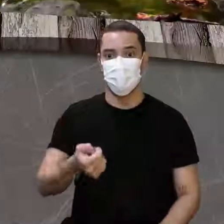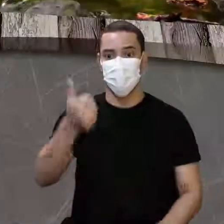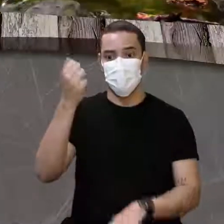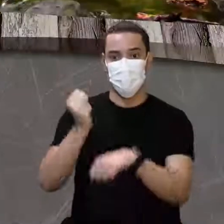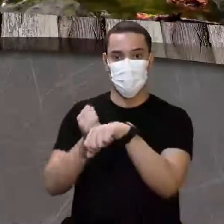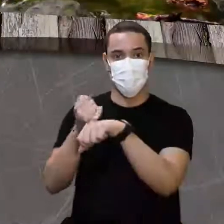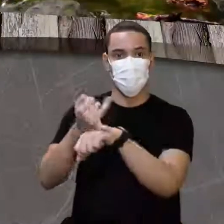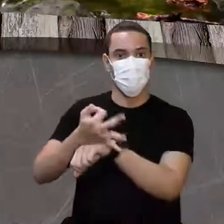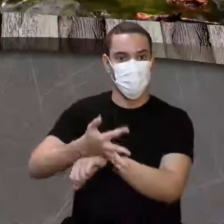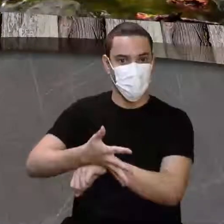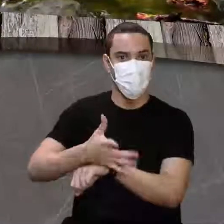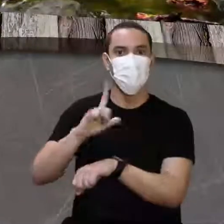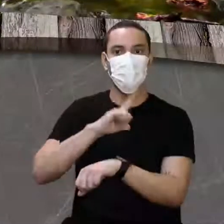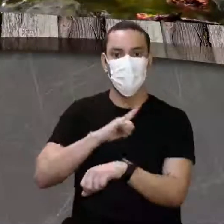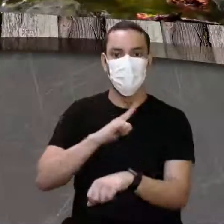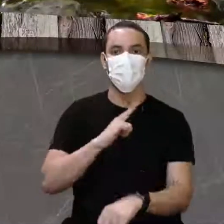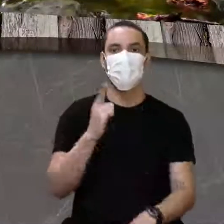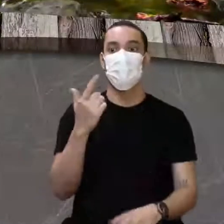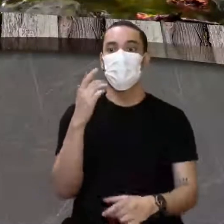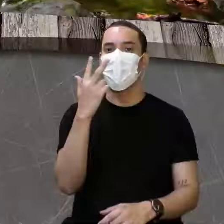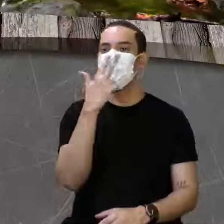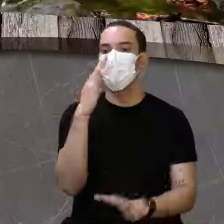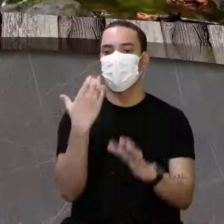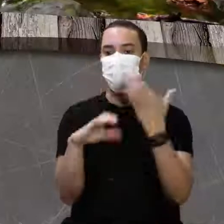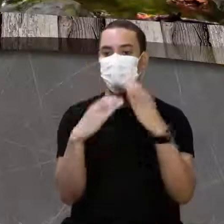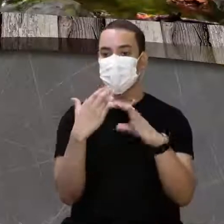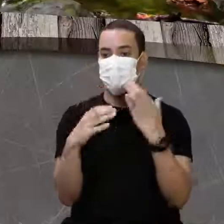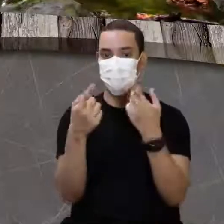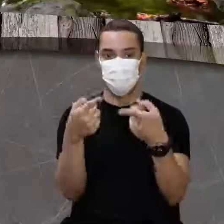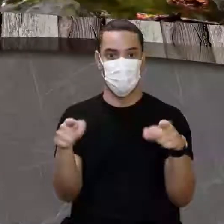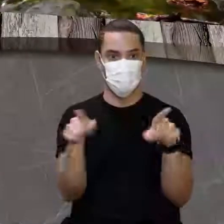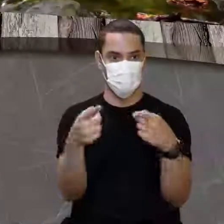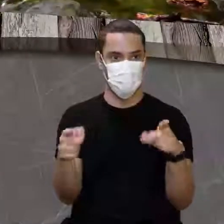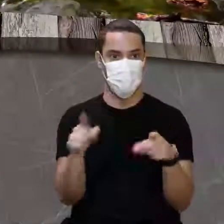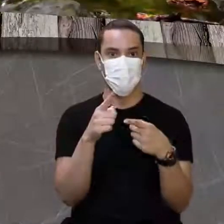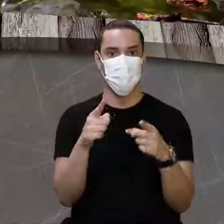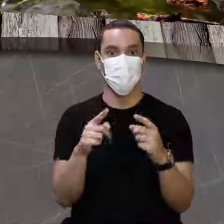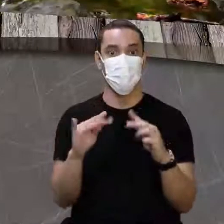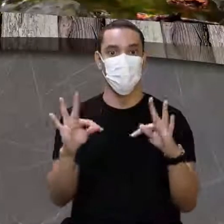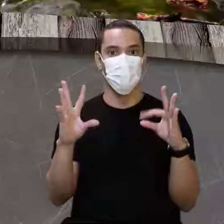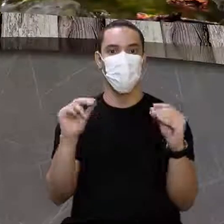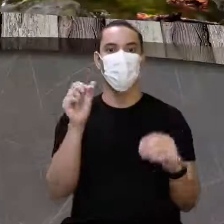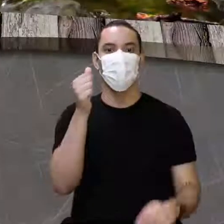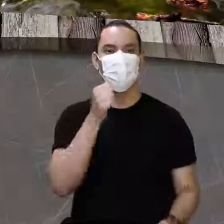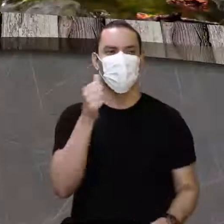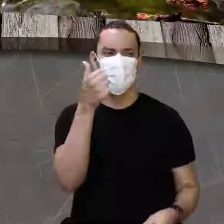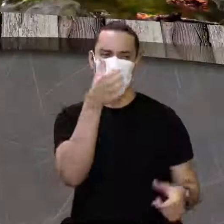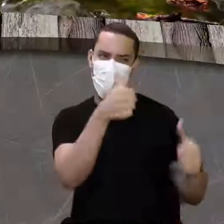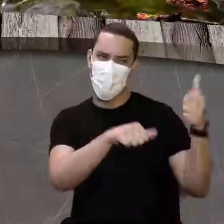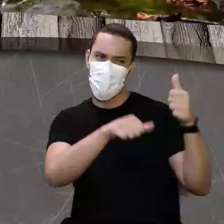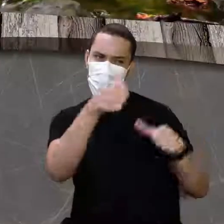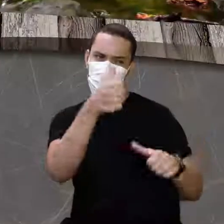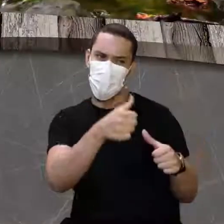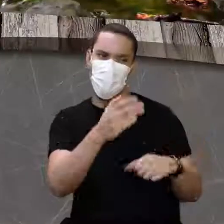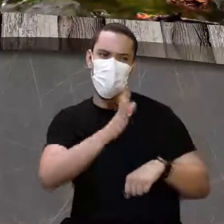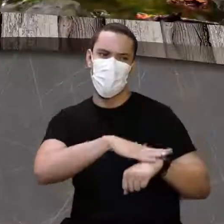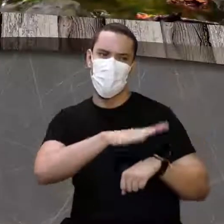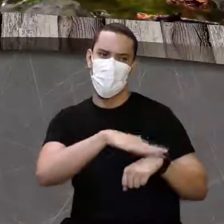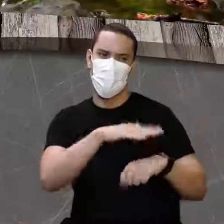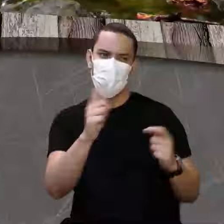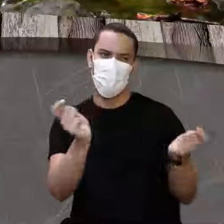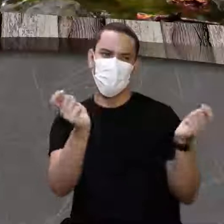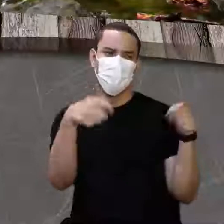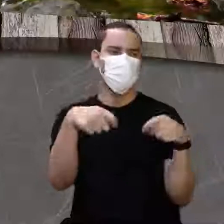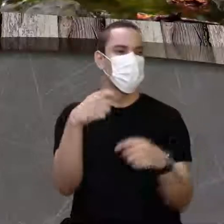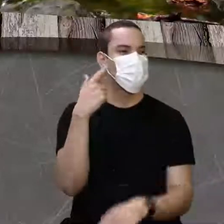ainda estão nesse processo de vocalização. Ou seja, tudo isso está sendo avaliado pela fêmea. Quanto tempo ele fica? Qual é o potencial de